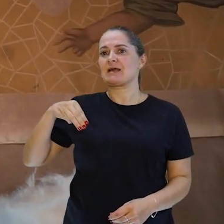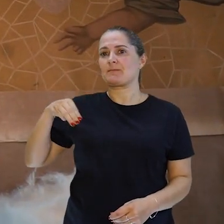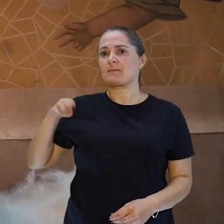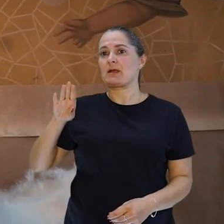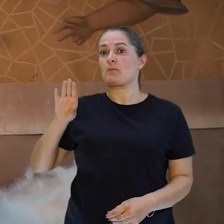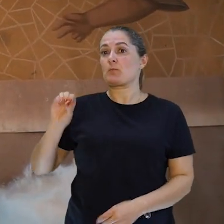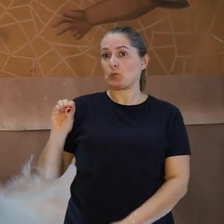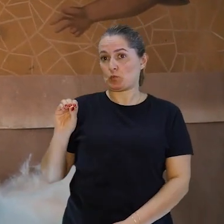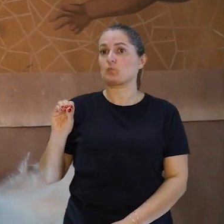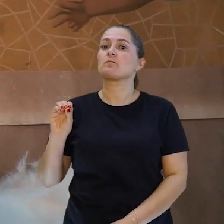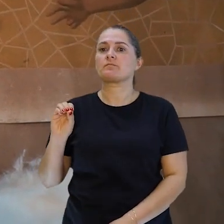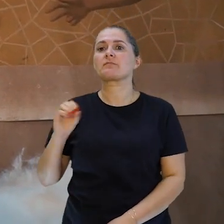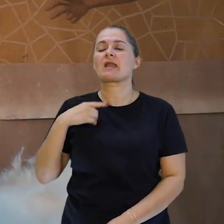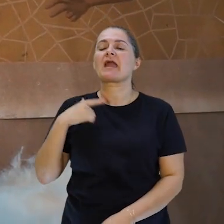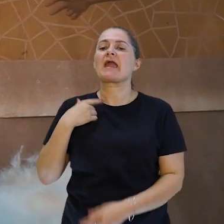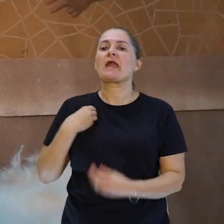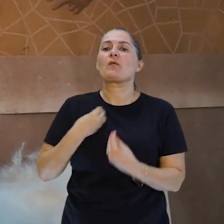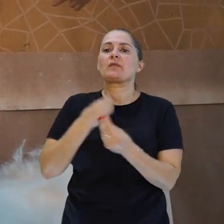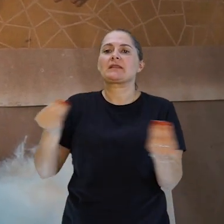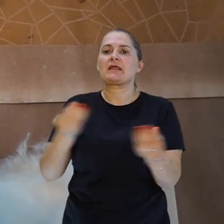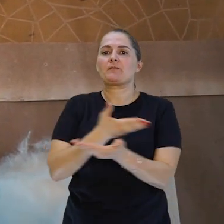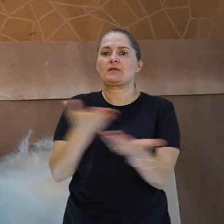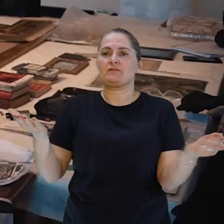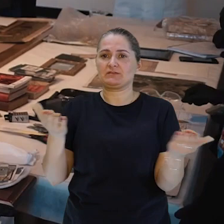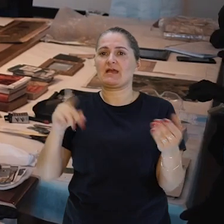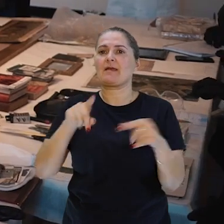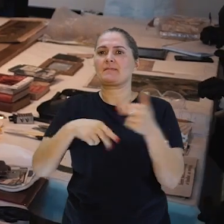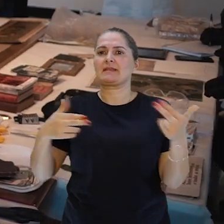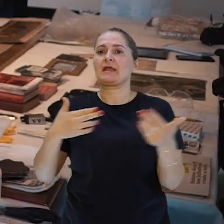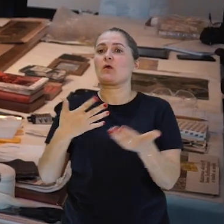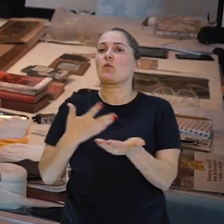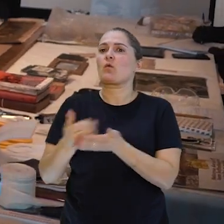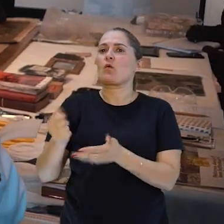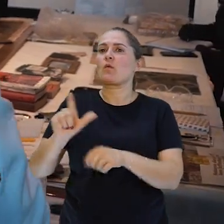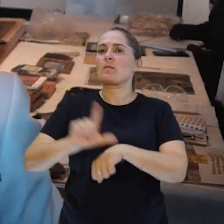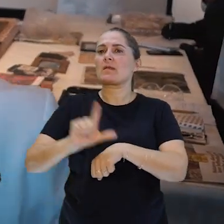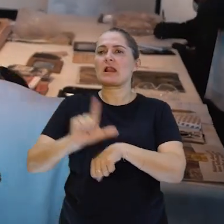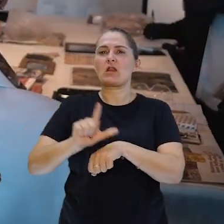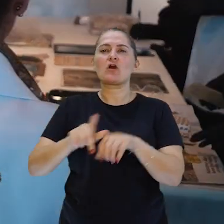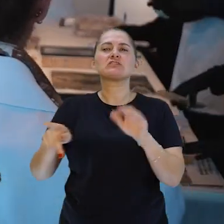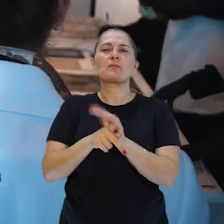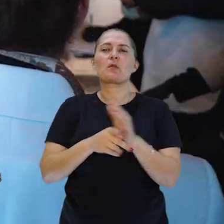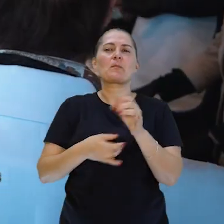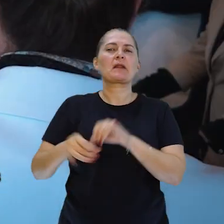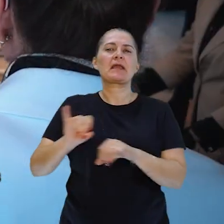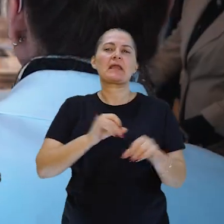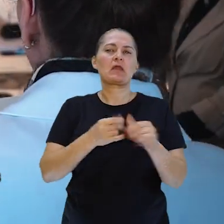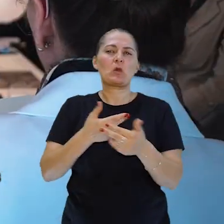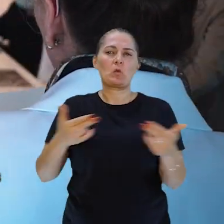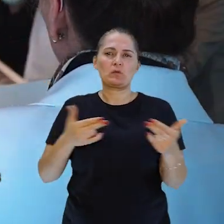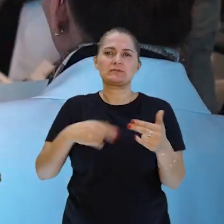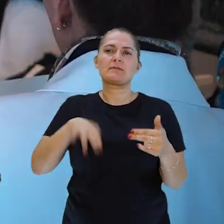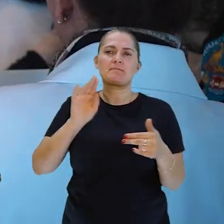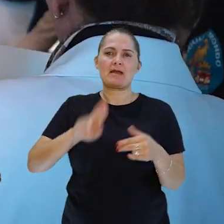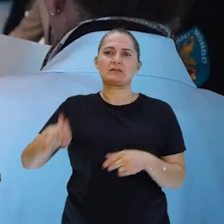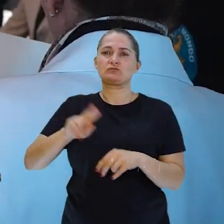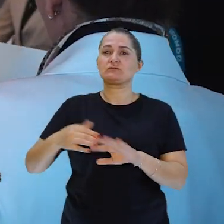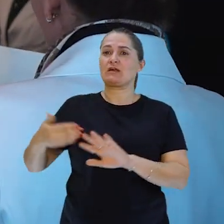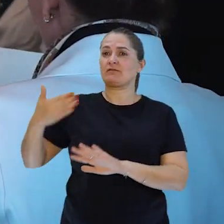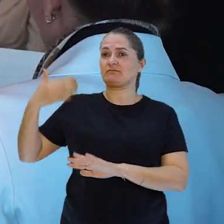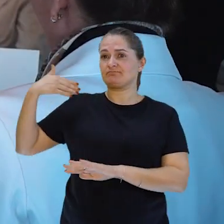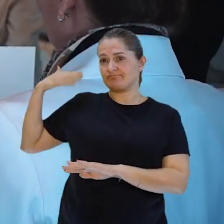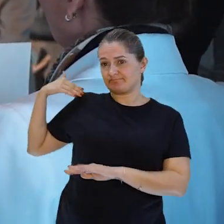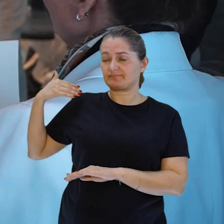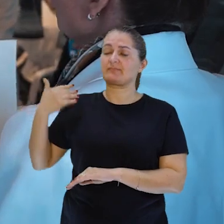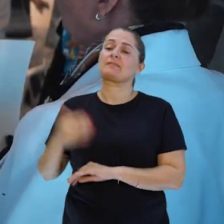que ser de bambu. Eu entreguei para vocês isso aqui, que é um material que a gente compra em loja de produtos